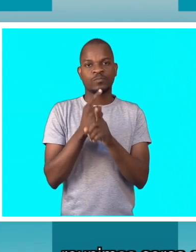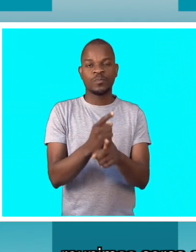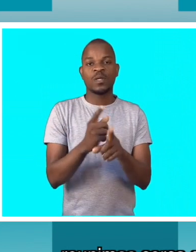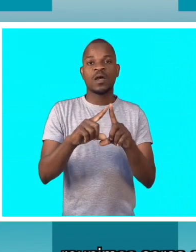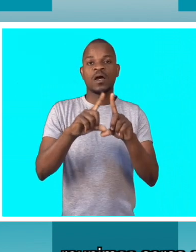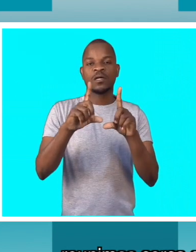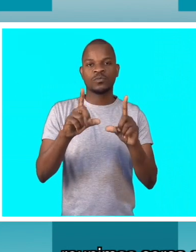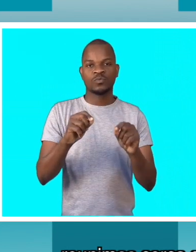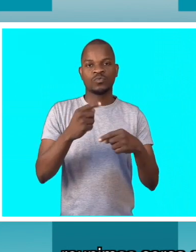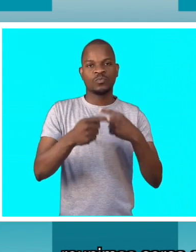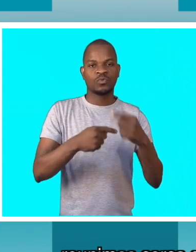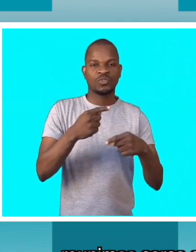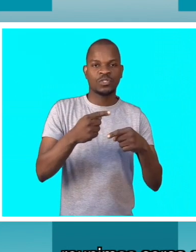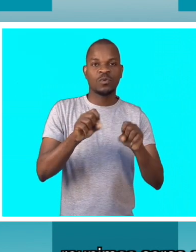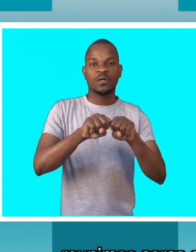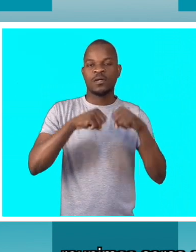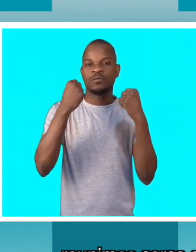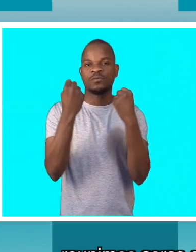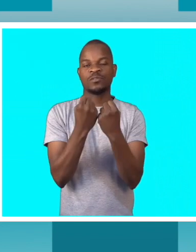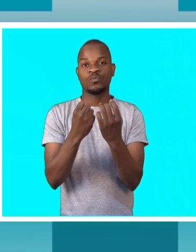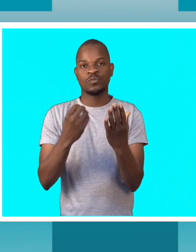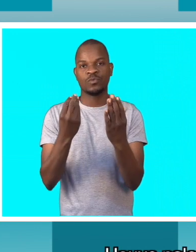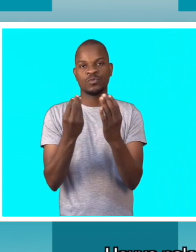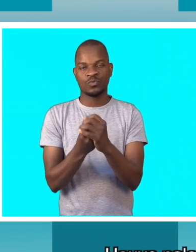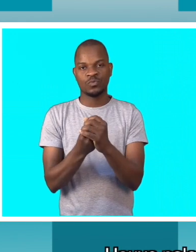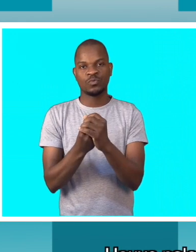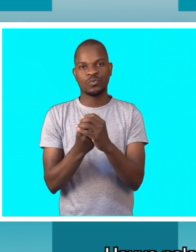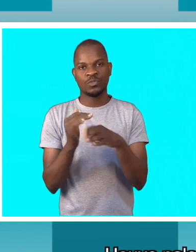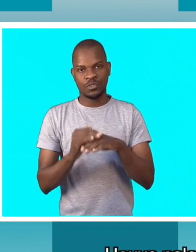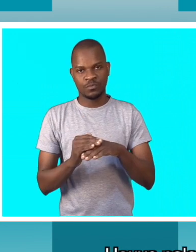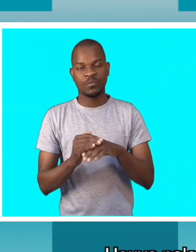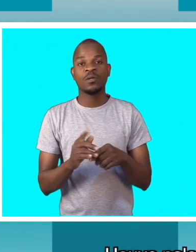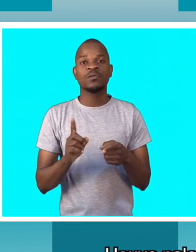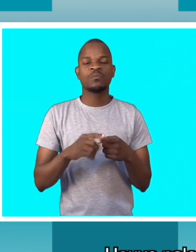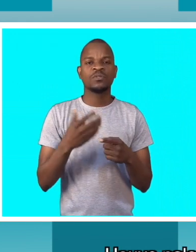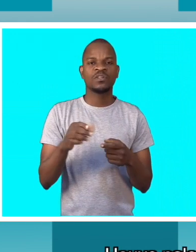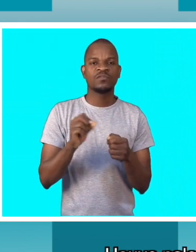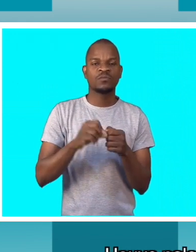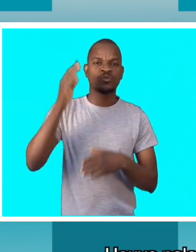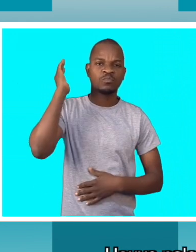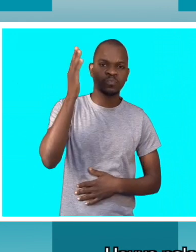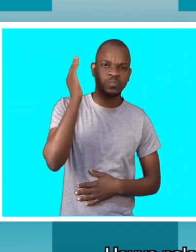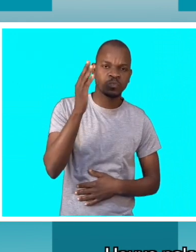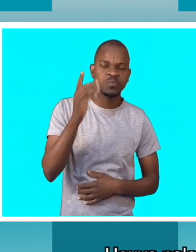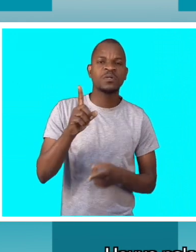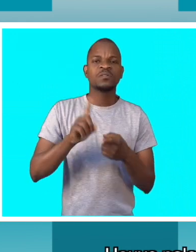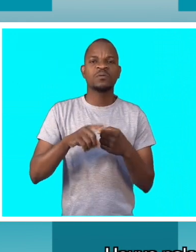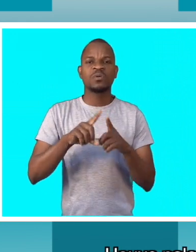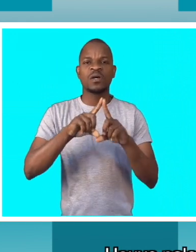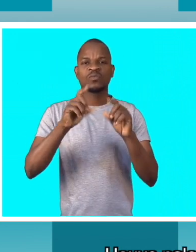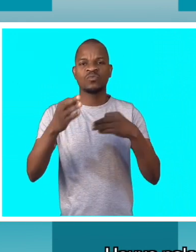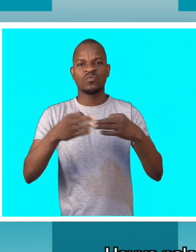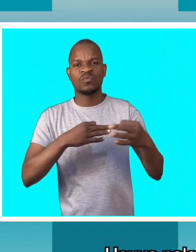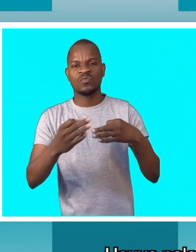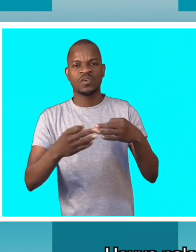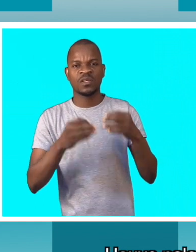projetos sociais na Associação Rishikawa. E ali houve uma palestra, houve uma feira de serviços,